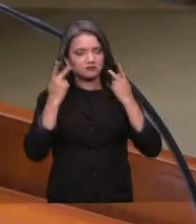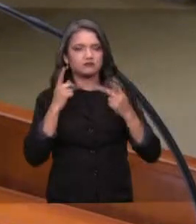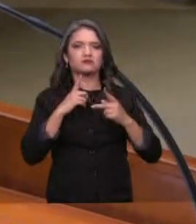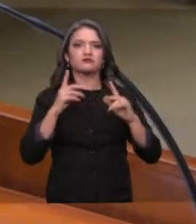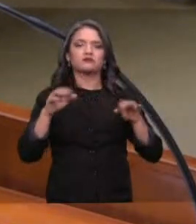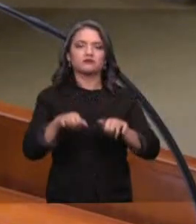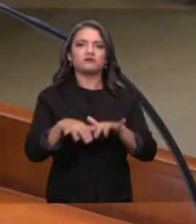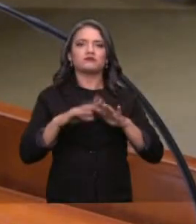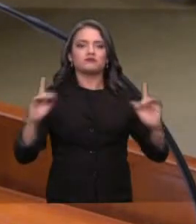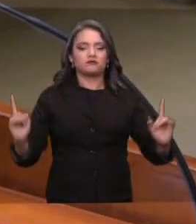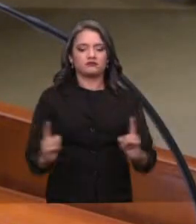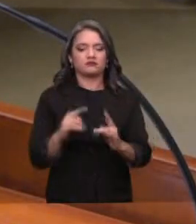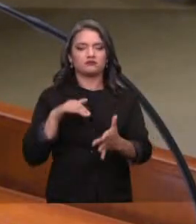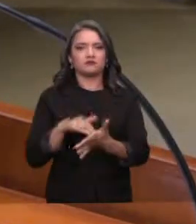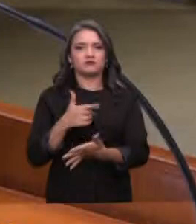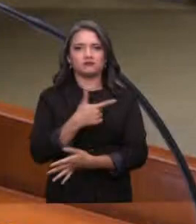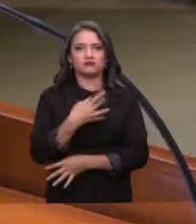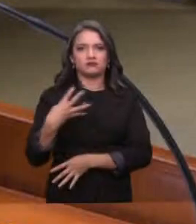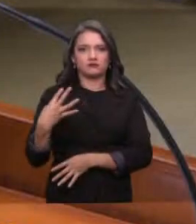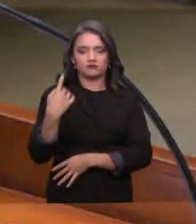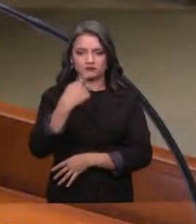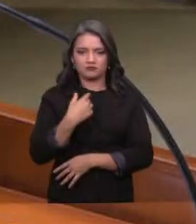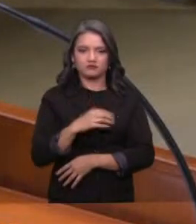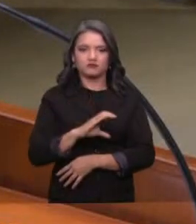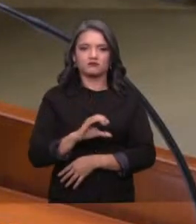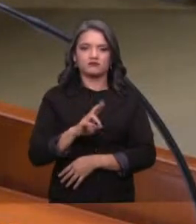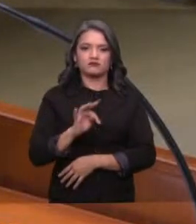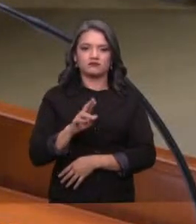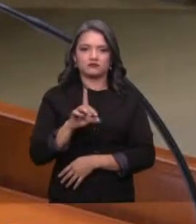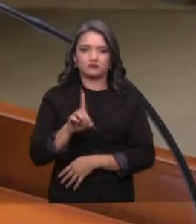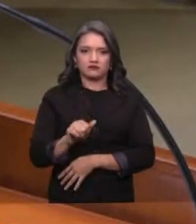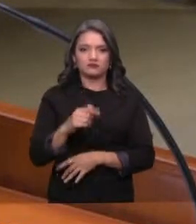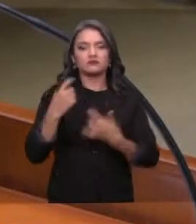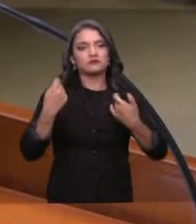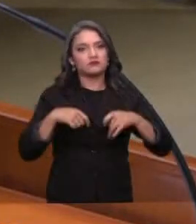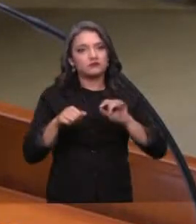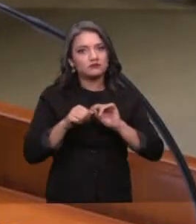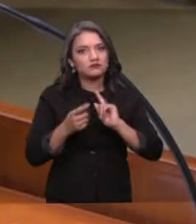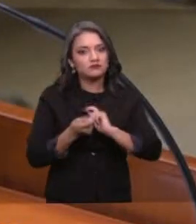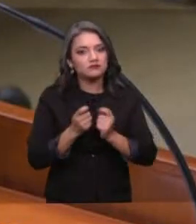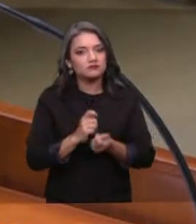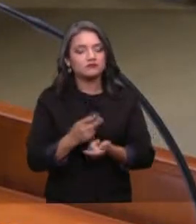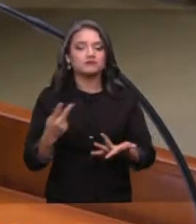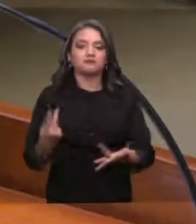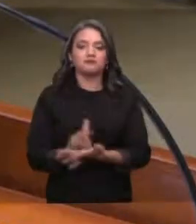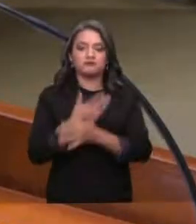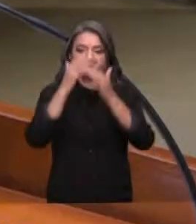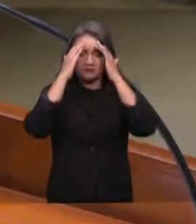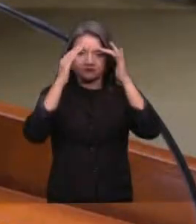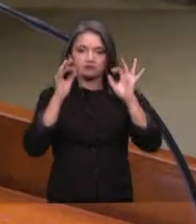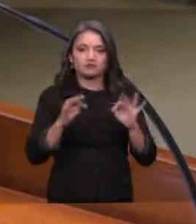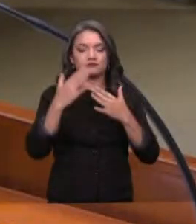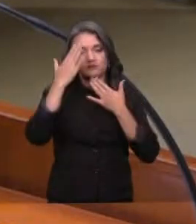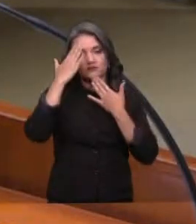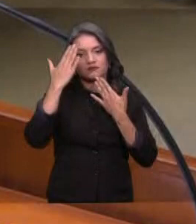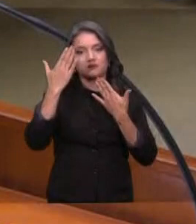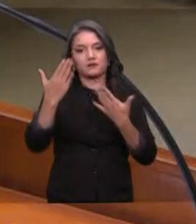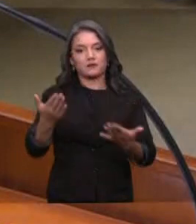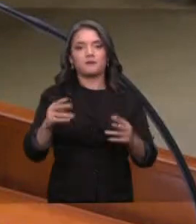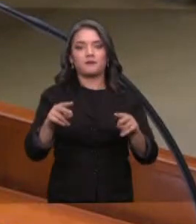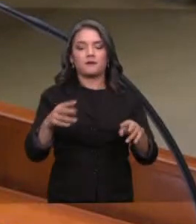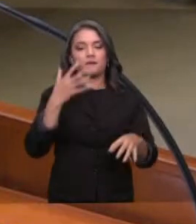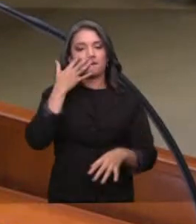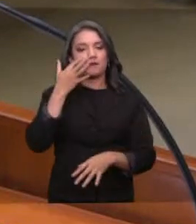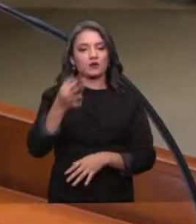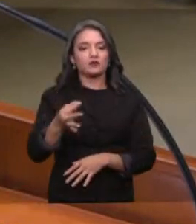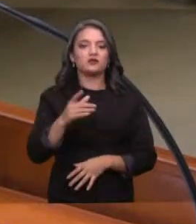possui o dever de adotar medidas normativas para sua fiel execução. Com essas breves considerações e agradecendo a atenção de